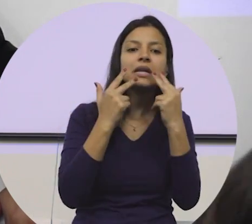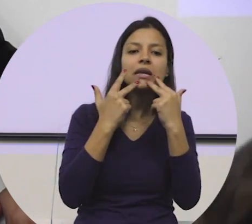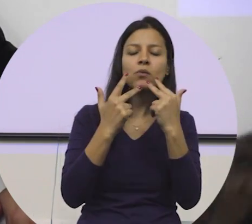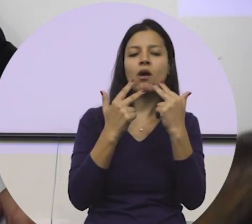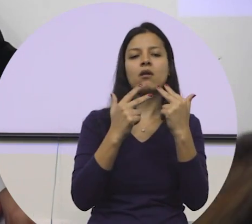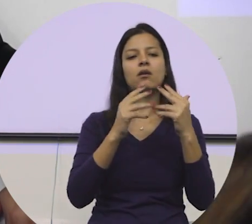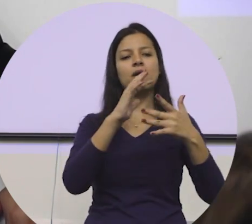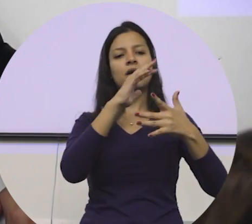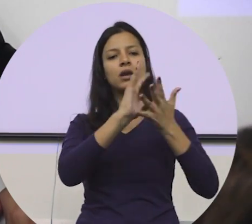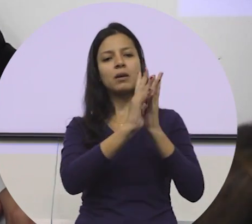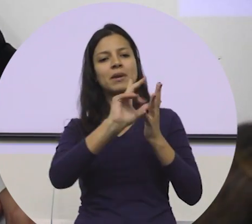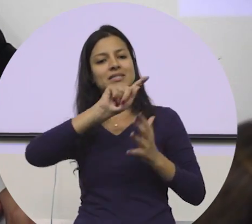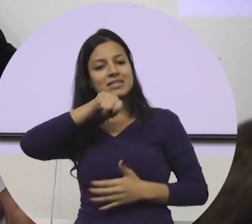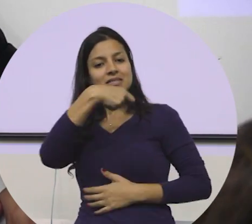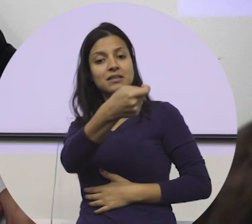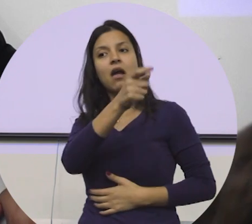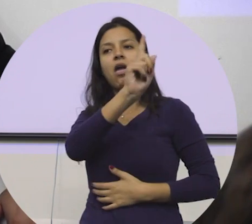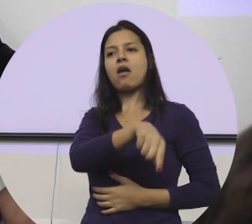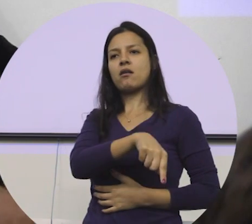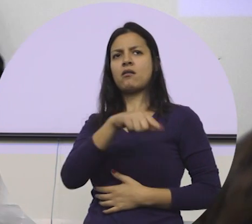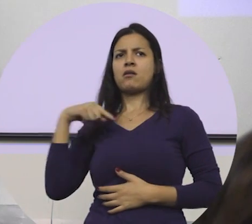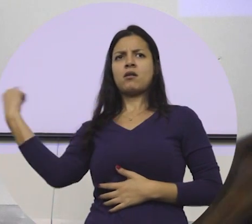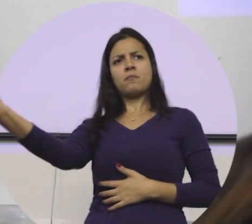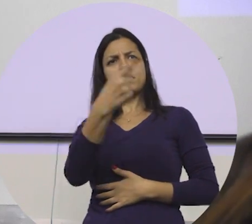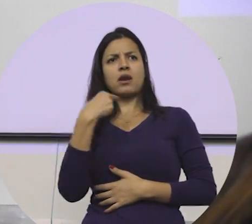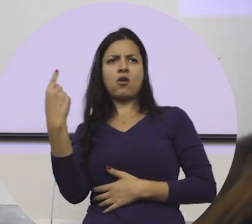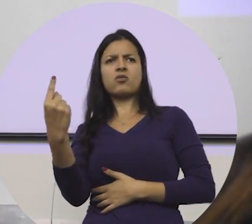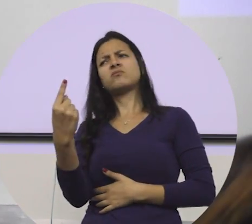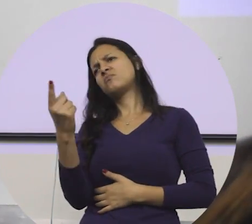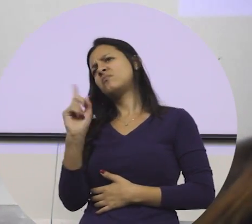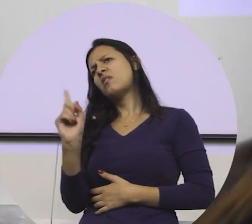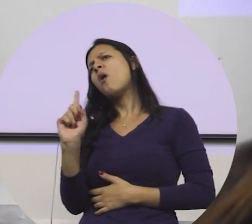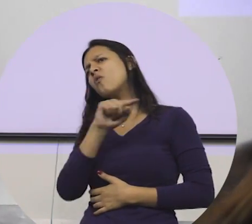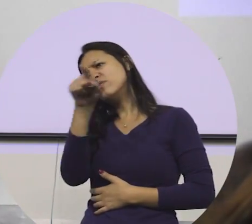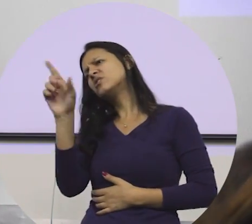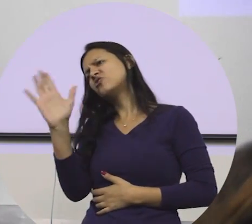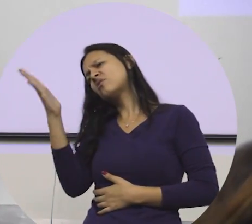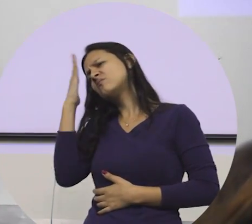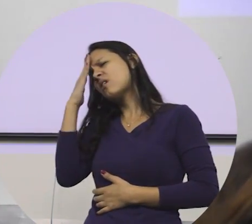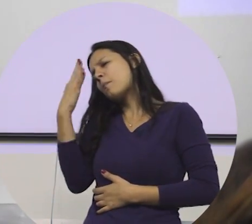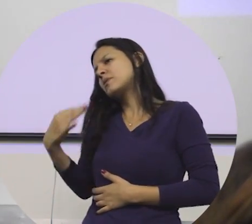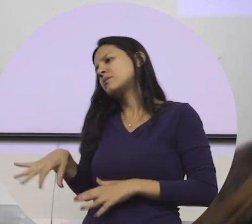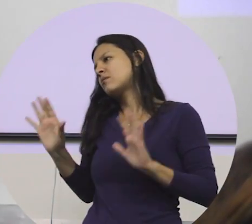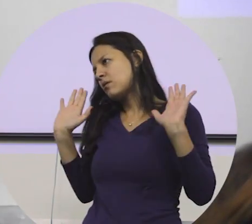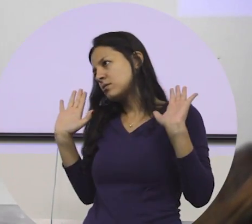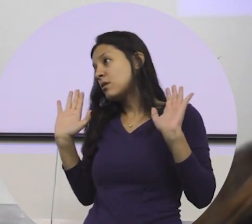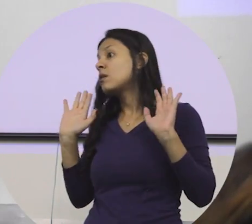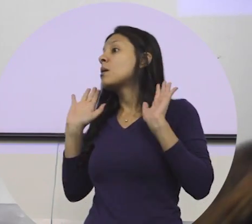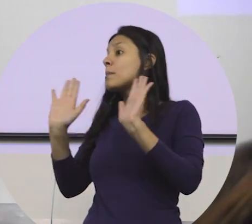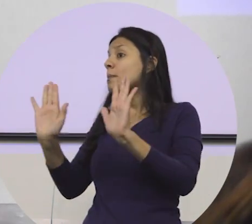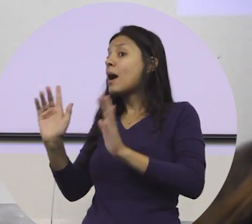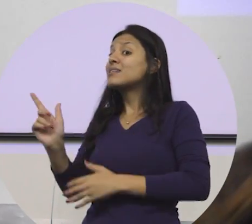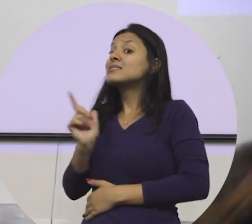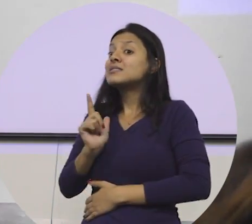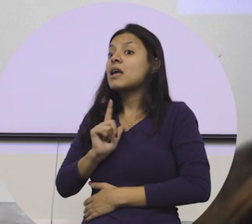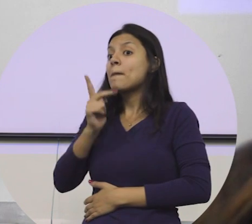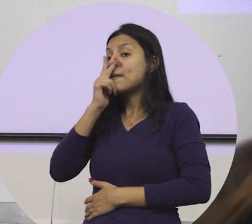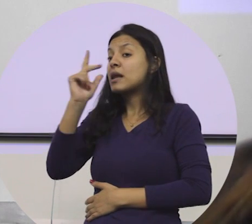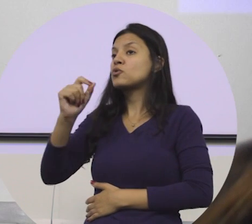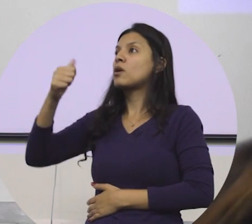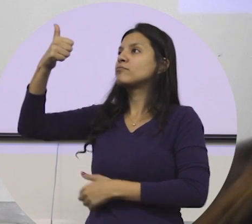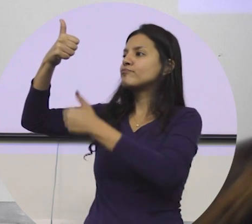parece, para a gente não, né? Tenho certeza que para vocês também não, aparece ainda uma